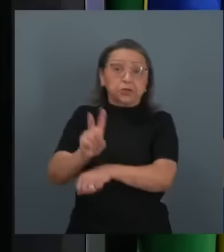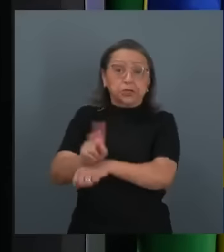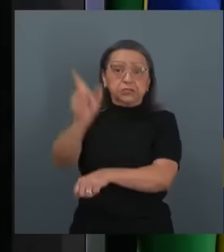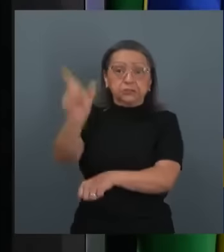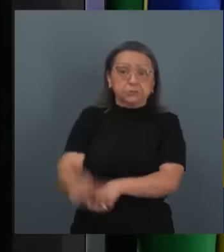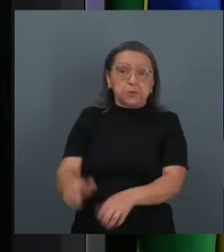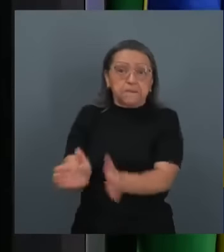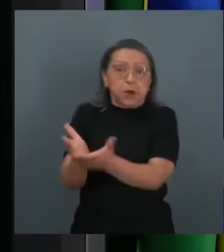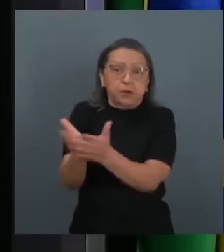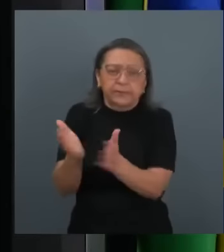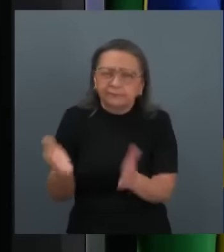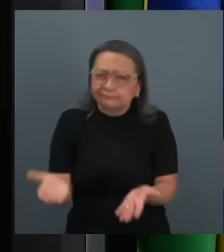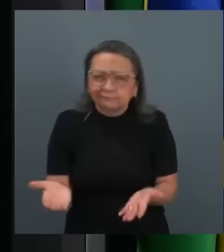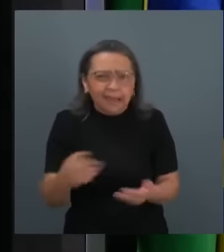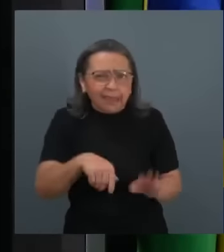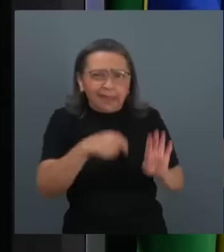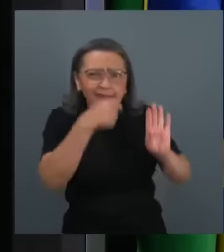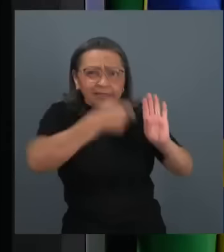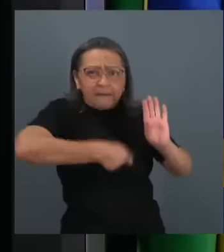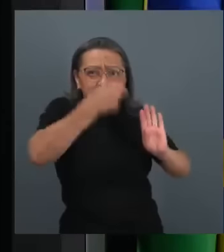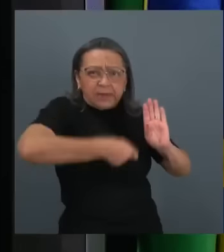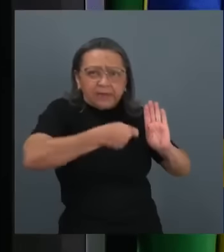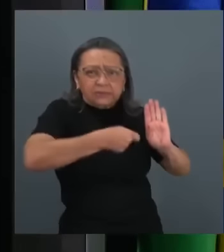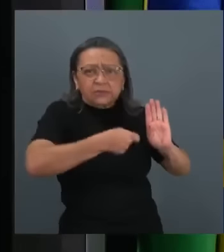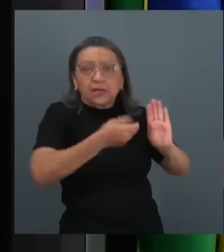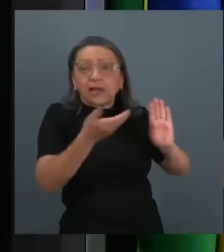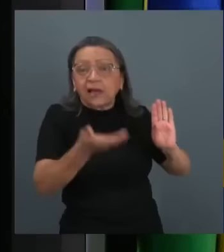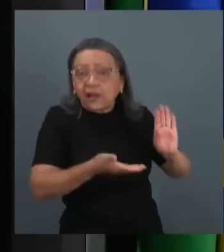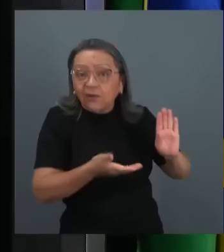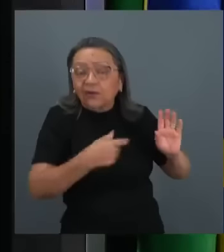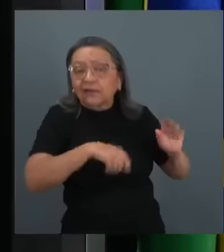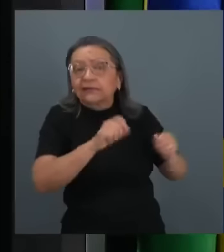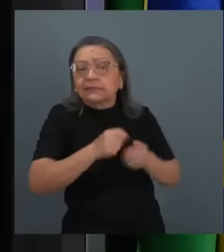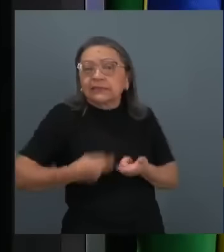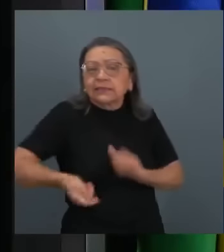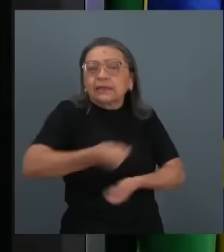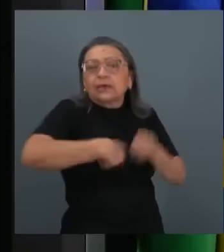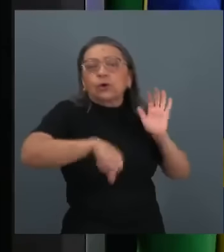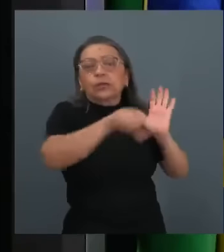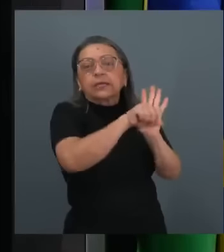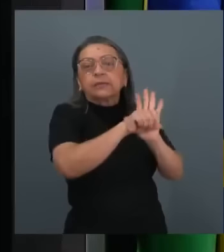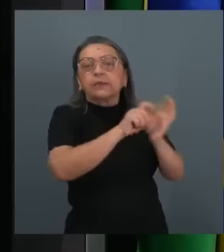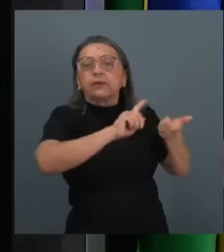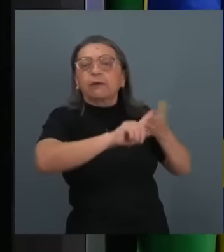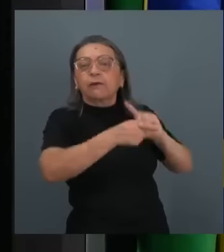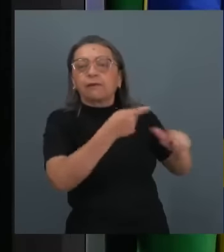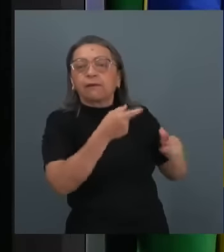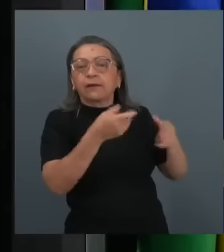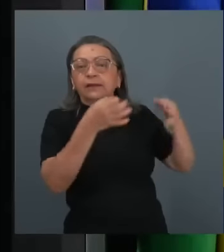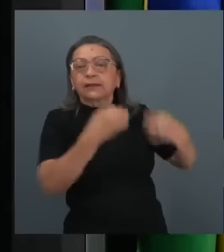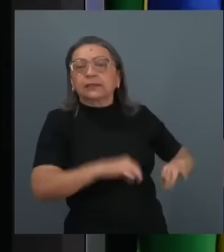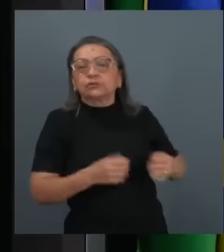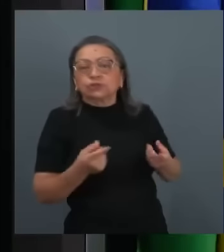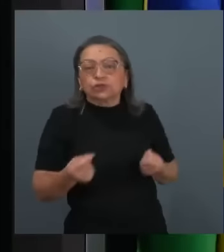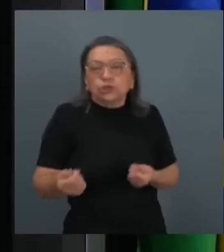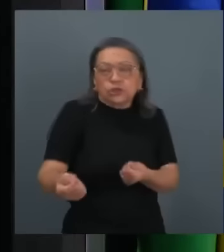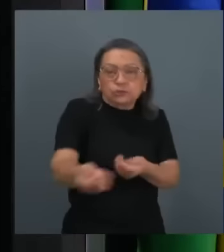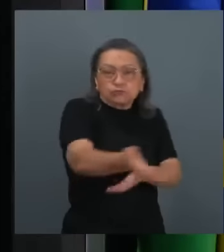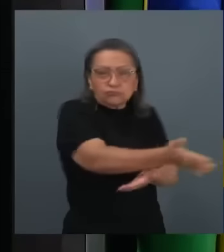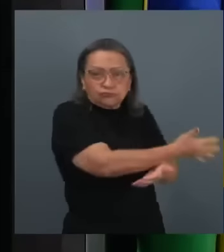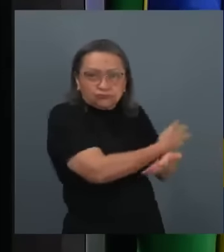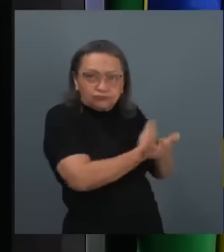pobres, essas bets estão fazendo com que o crime organizado lave dinheiro